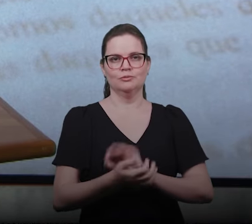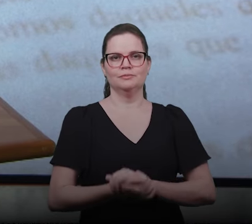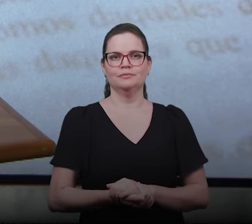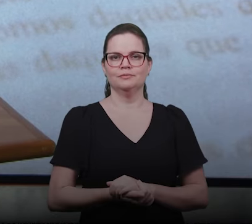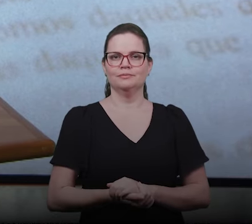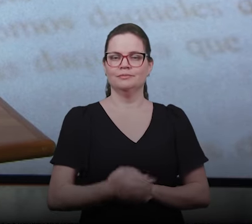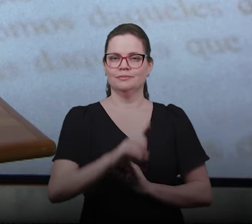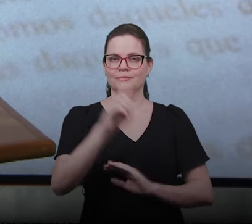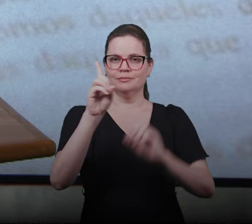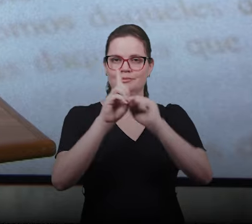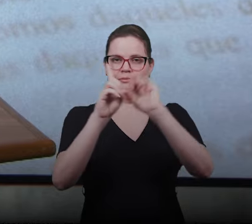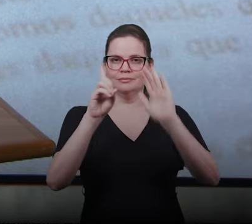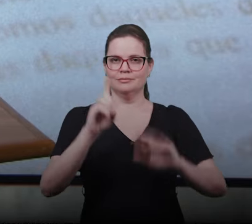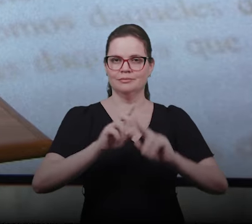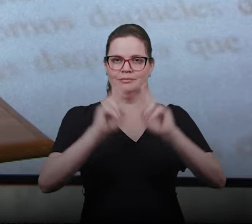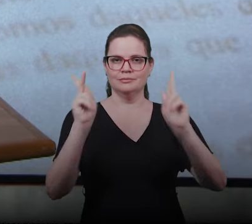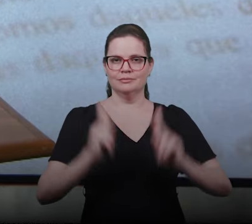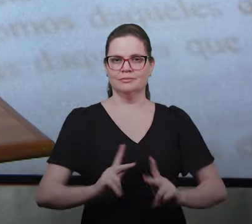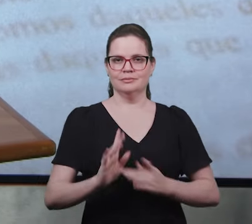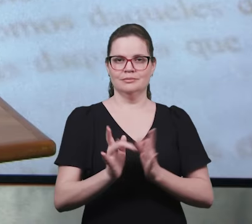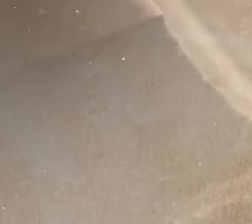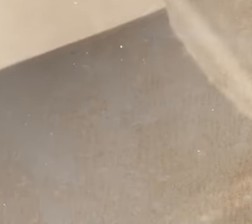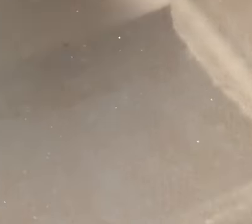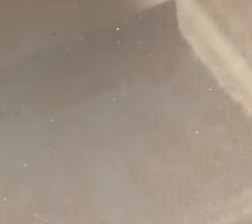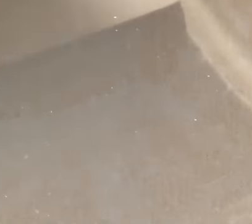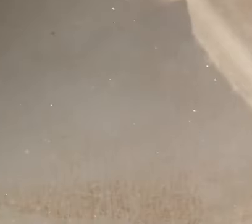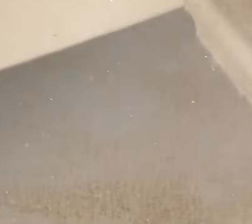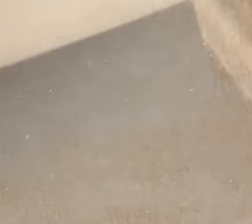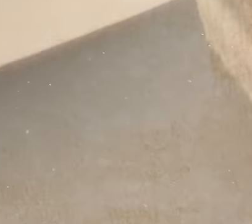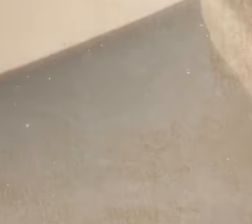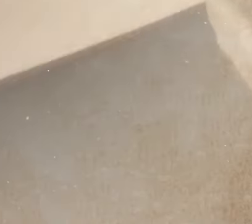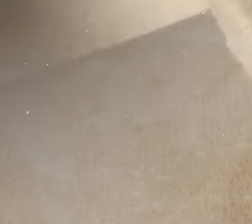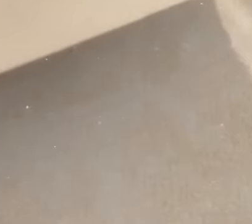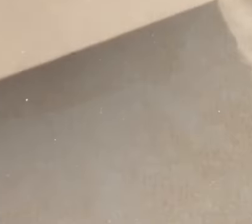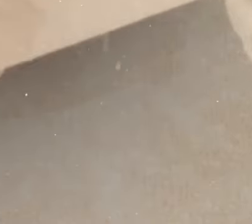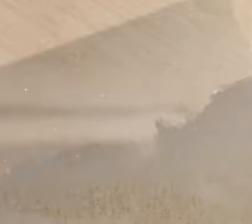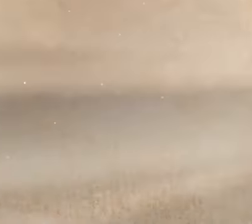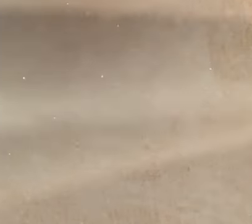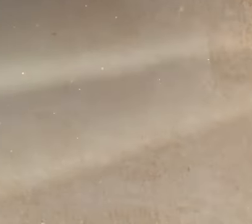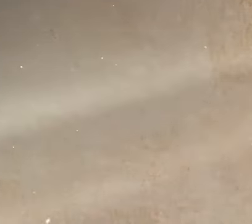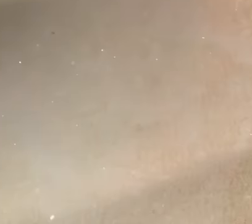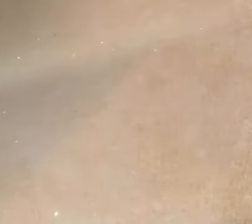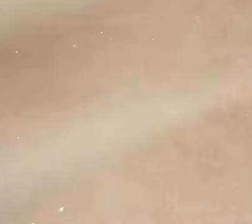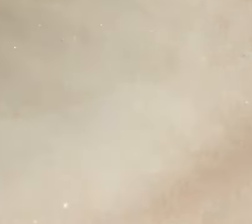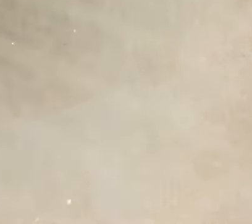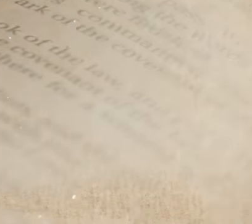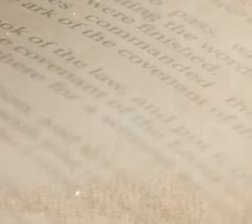Que Deus o abençoe.